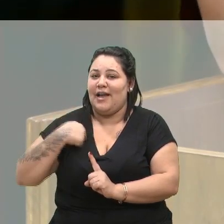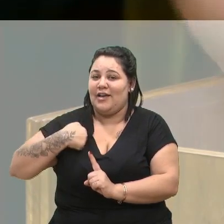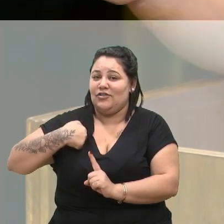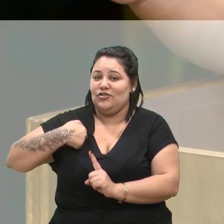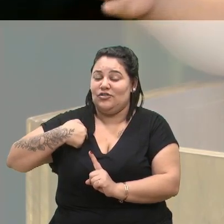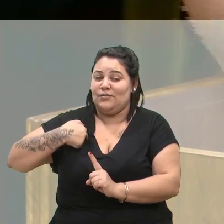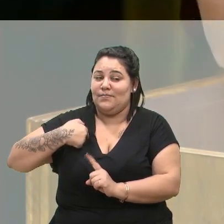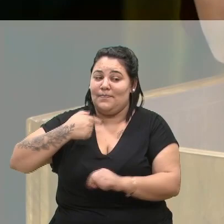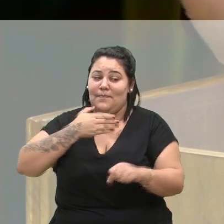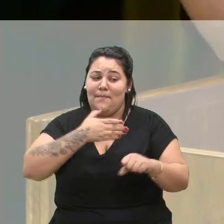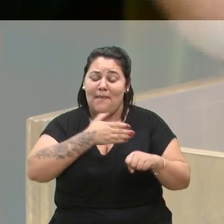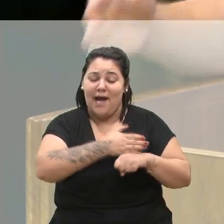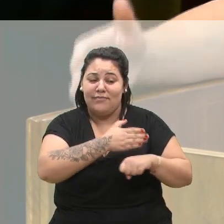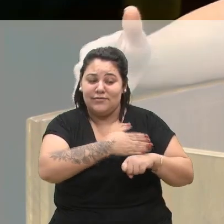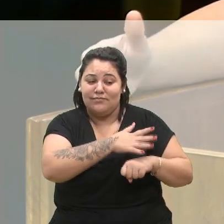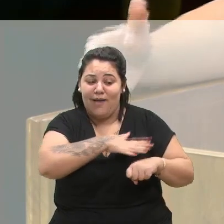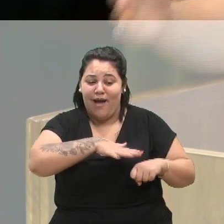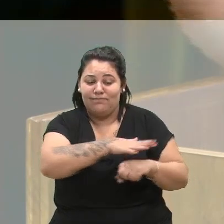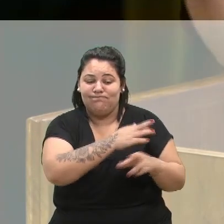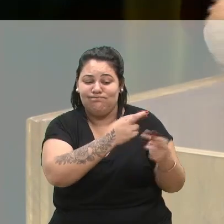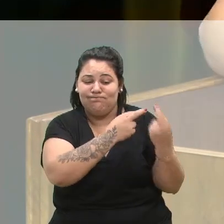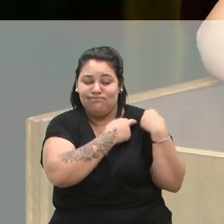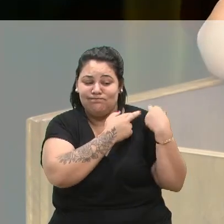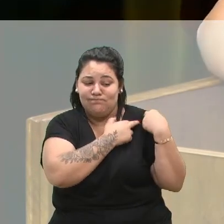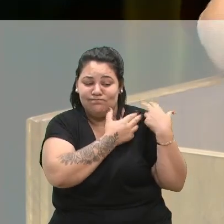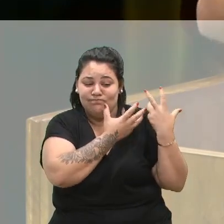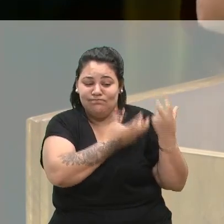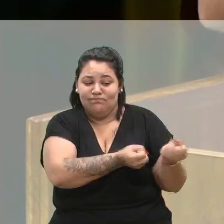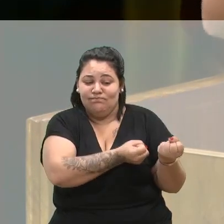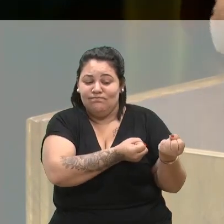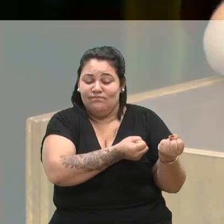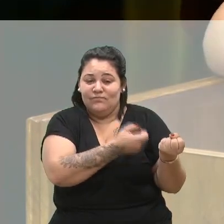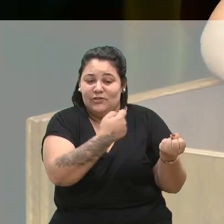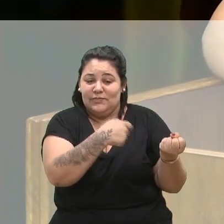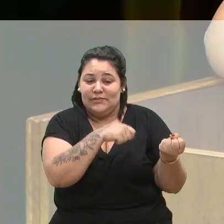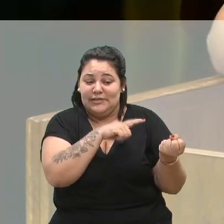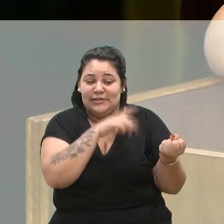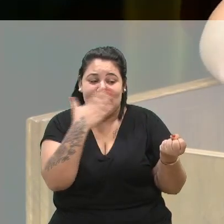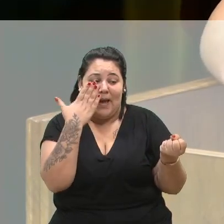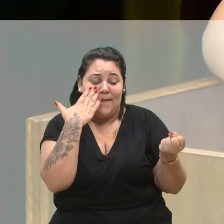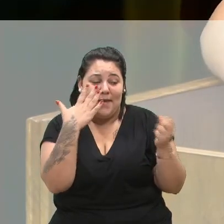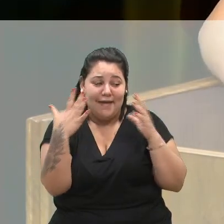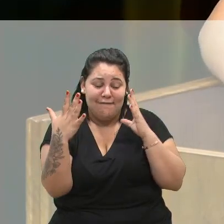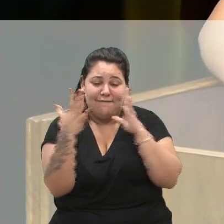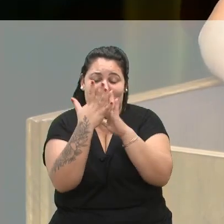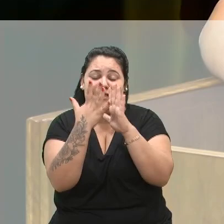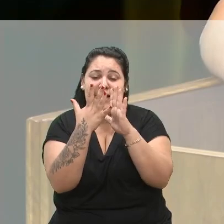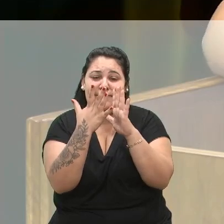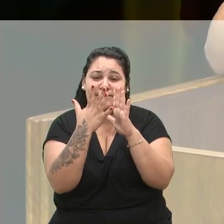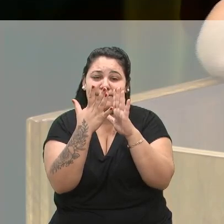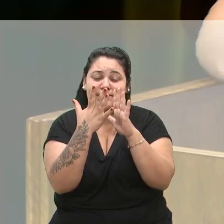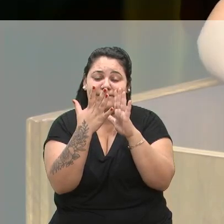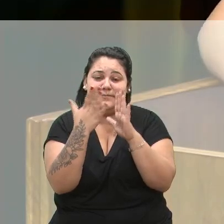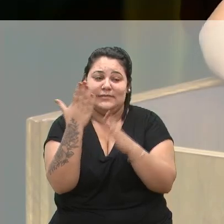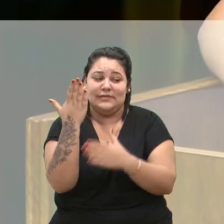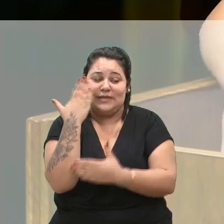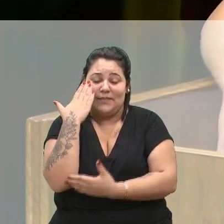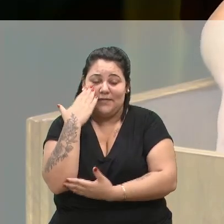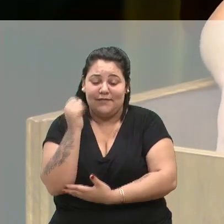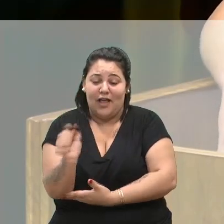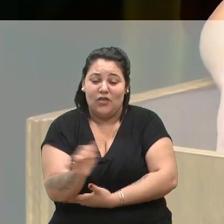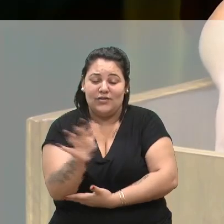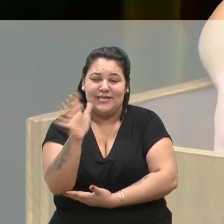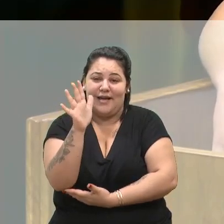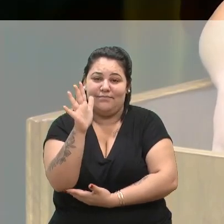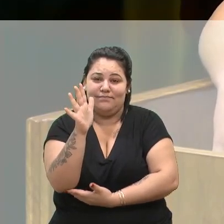responsabilidade maior e a gente tem que ter a capacidade de dominar no peito, ser grande o suficiente para juntar o